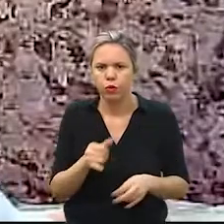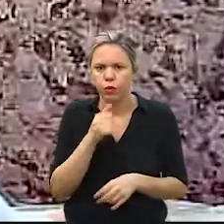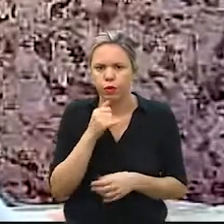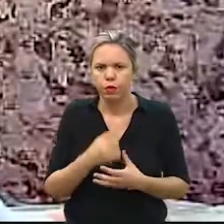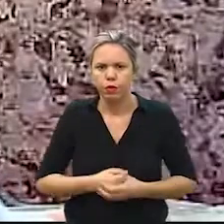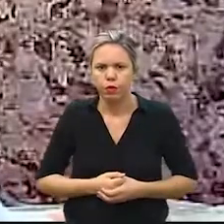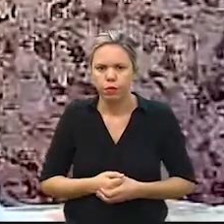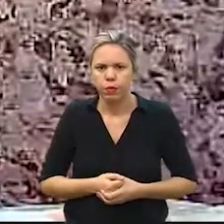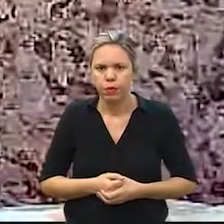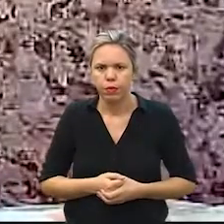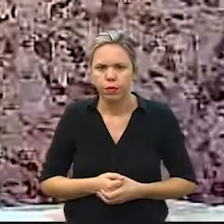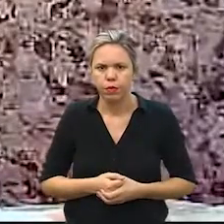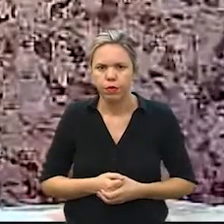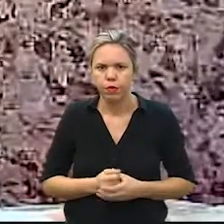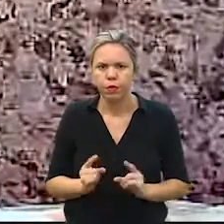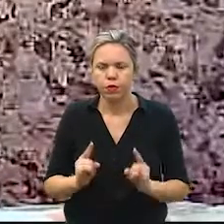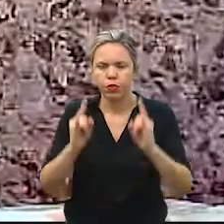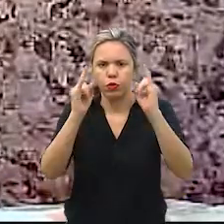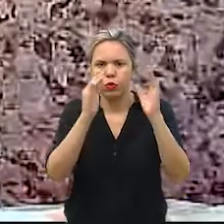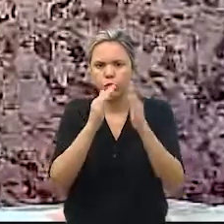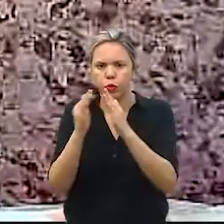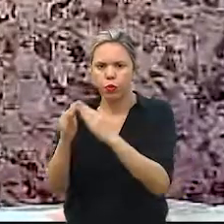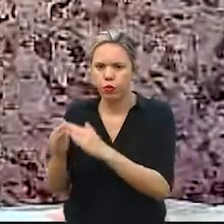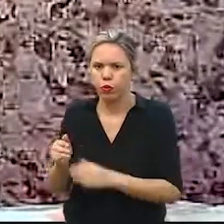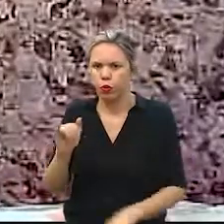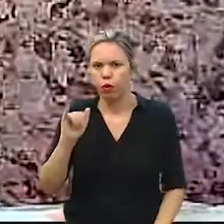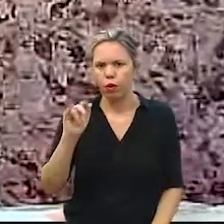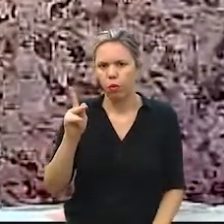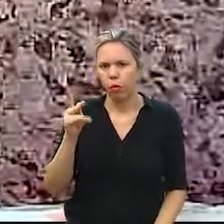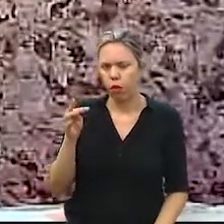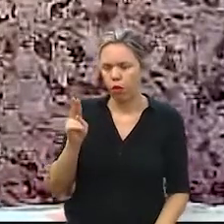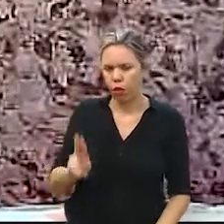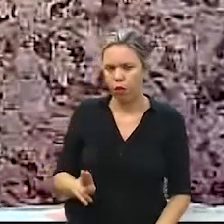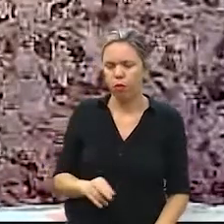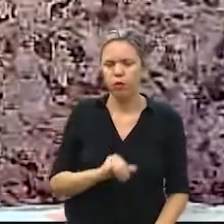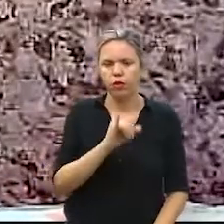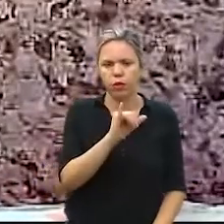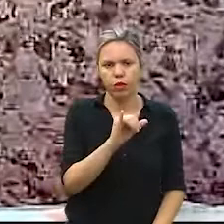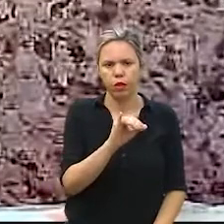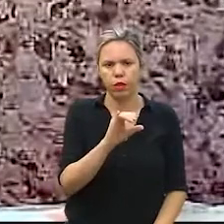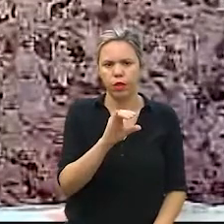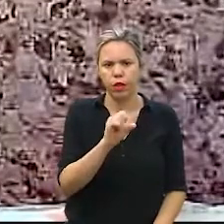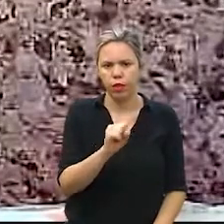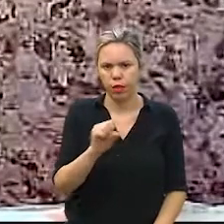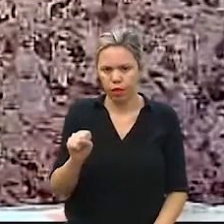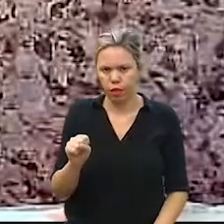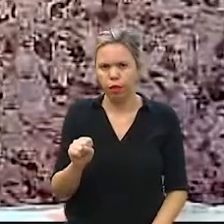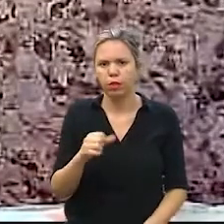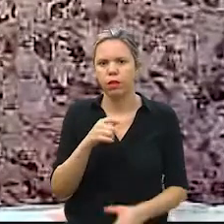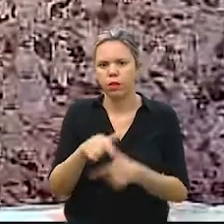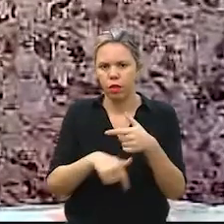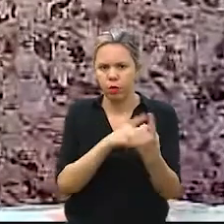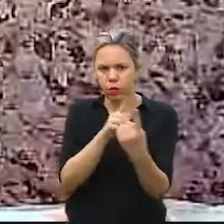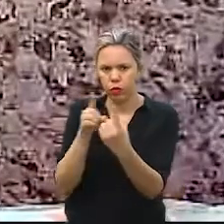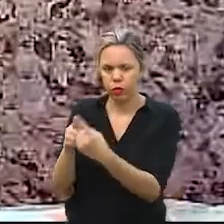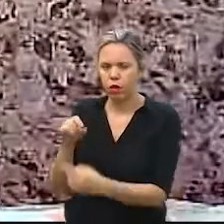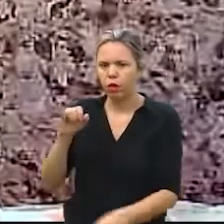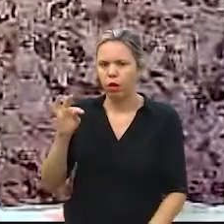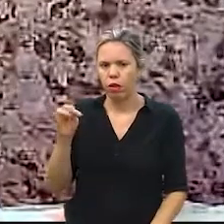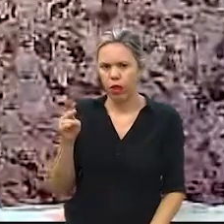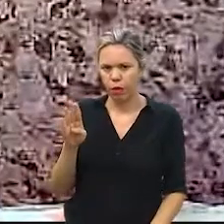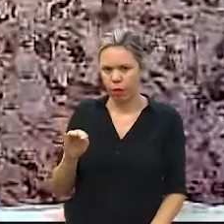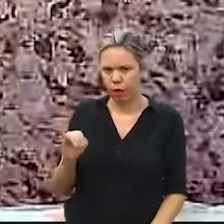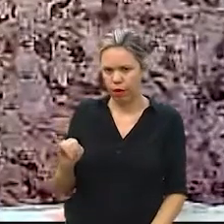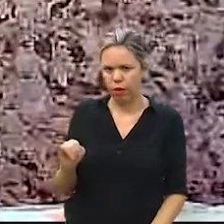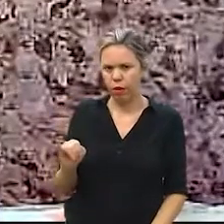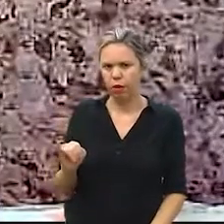o imposto territorial e predial urbano, né, o IPTU, o ISS, que é o imposto sobre serviço, o ITBI, que é um